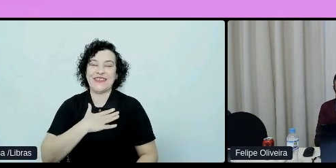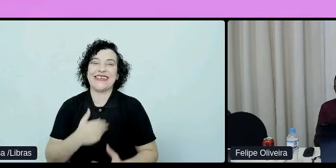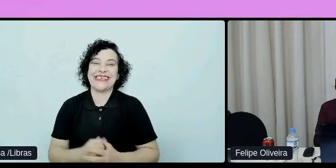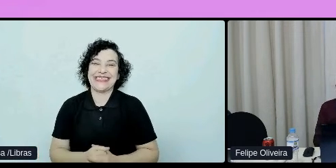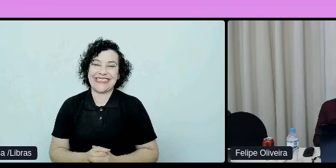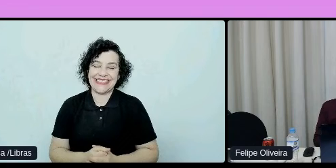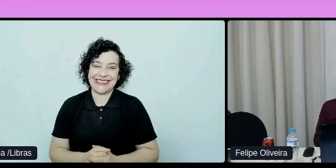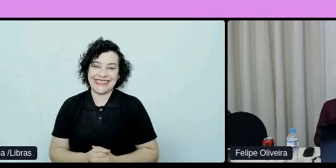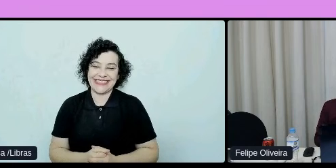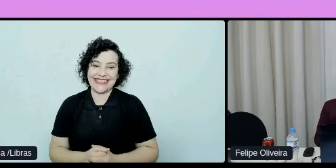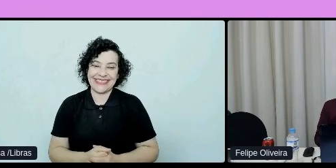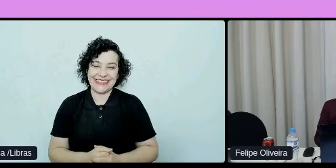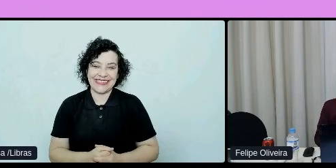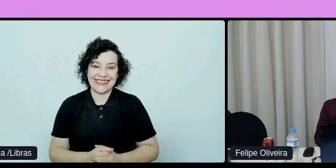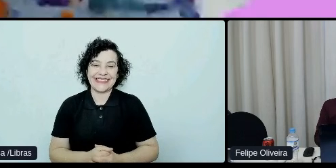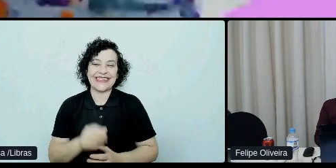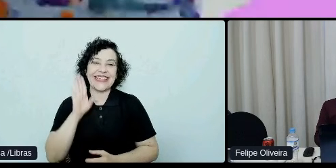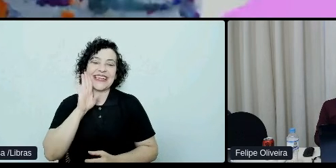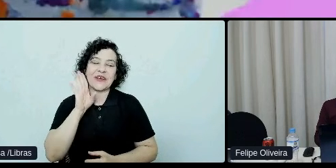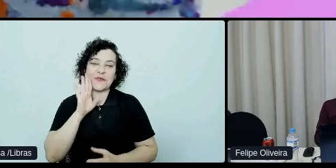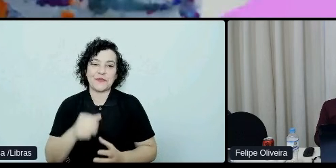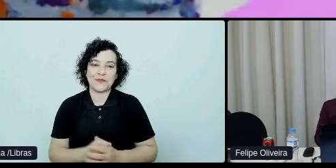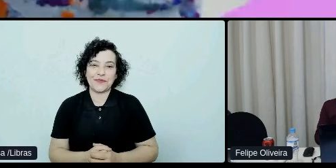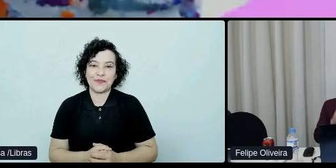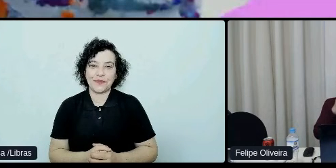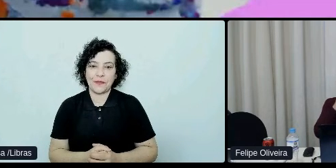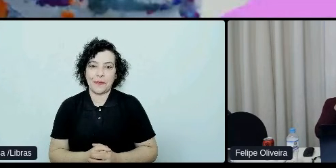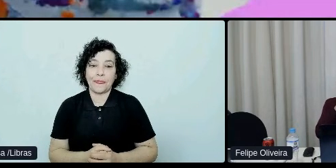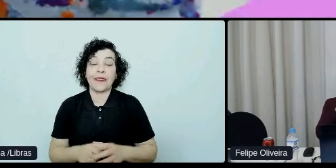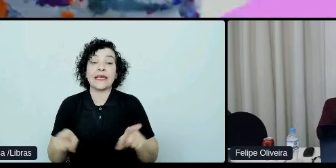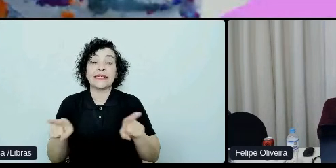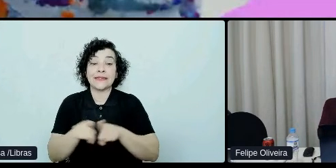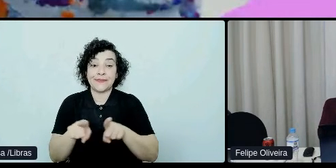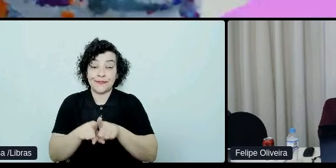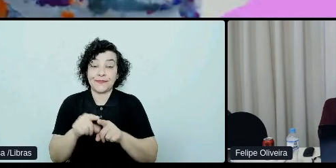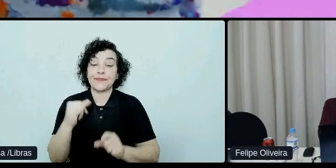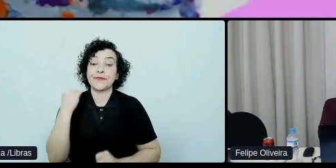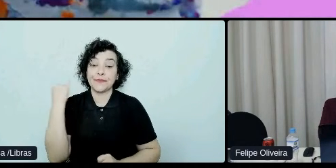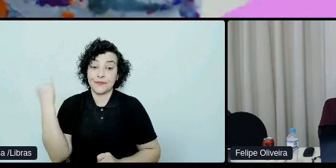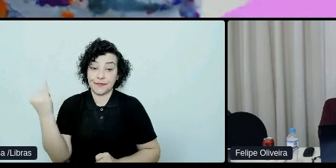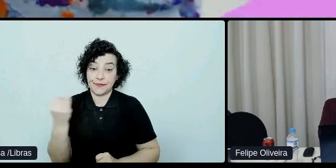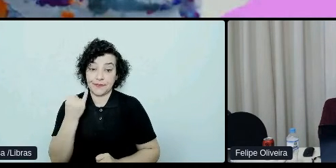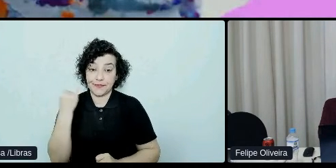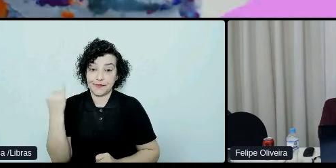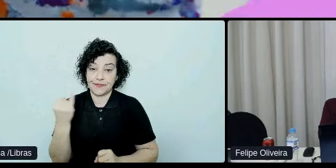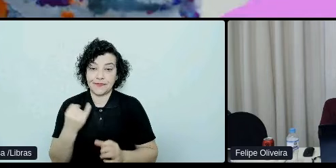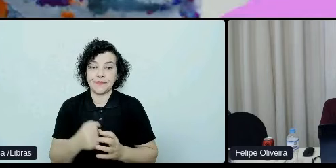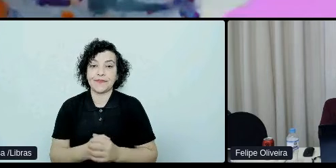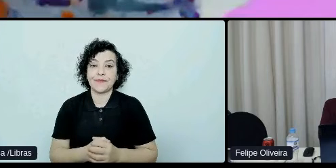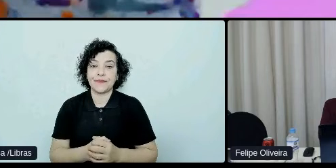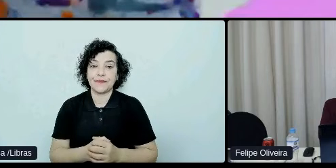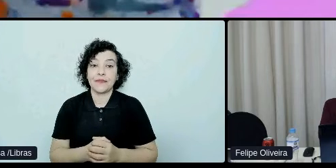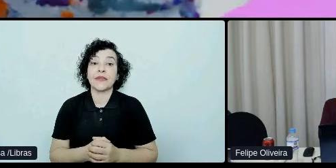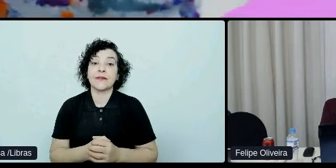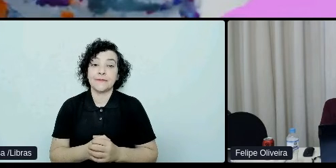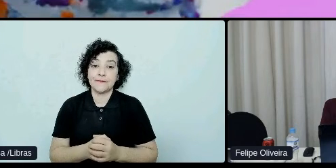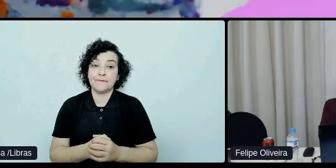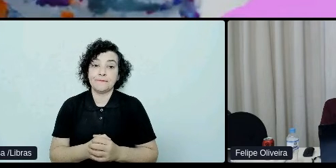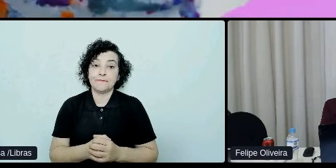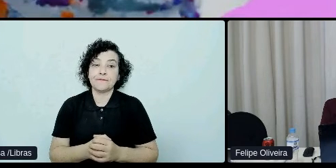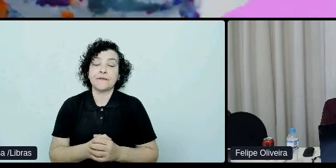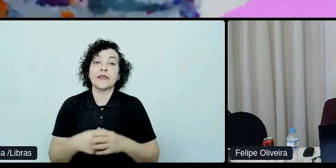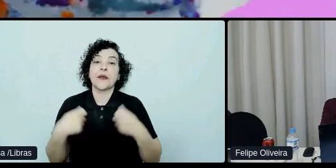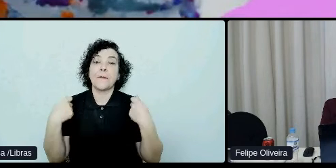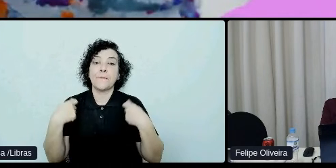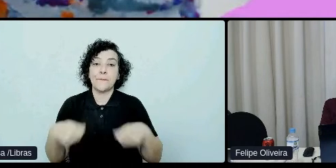Né? Legal. Uma coisa que é importante, né? é um aspecto de